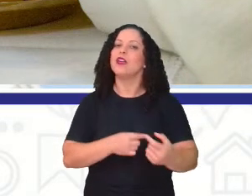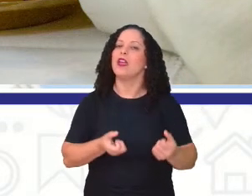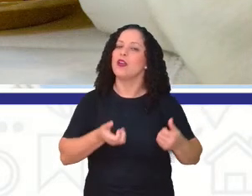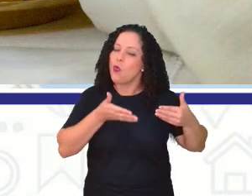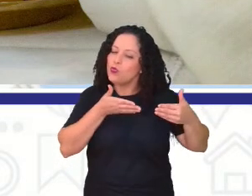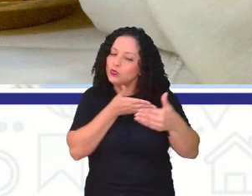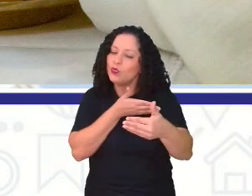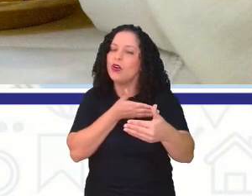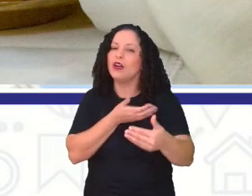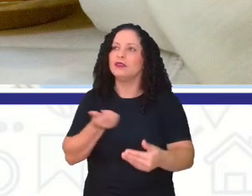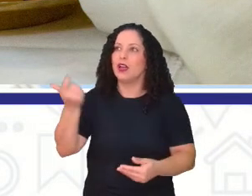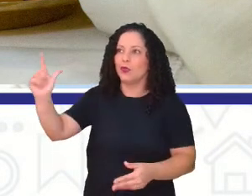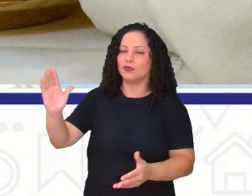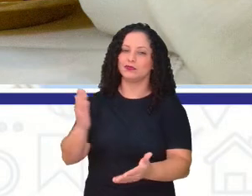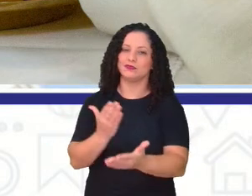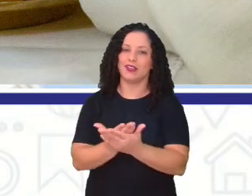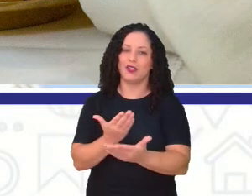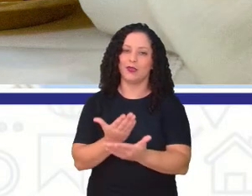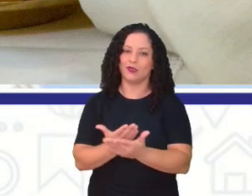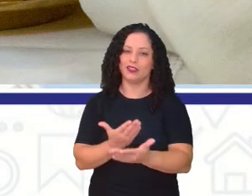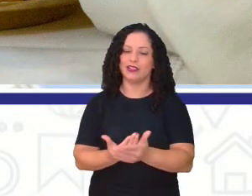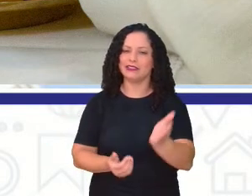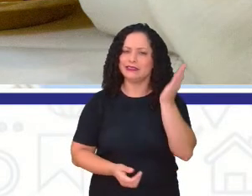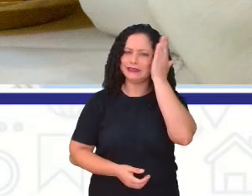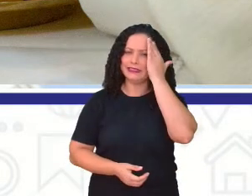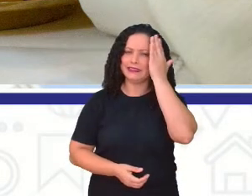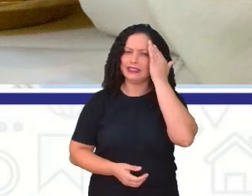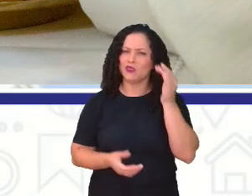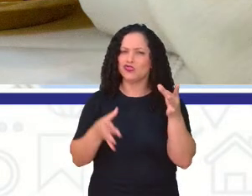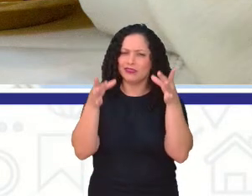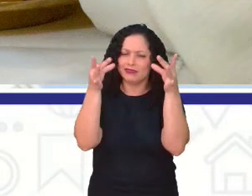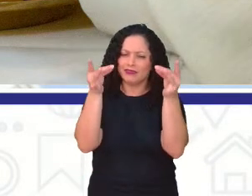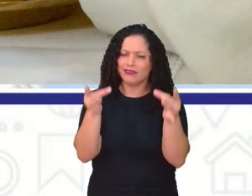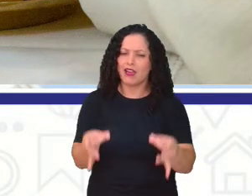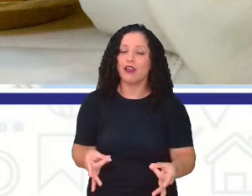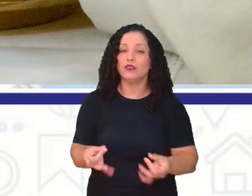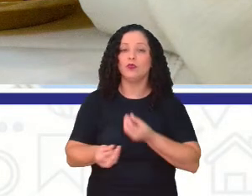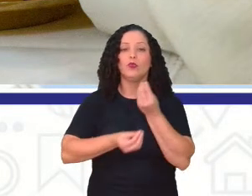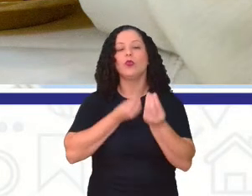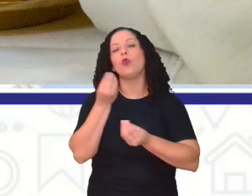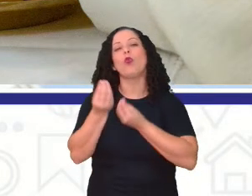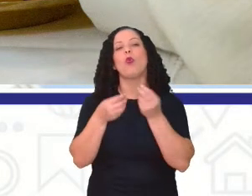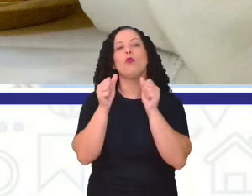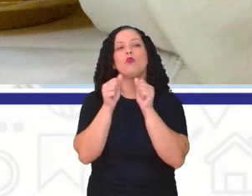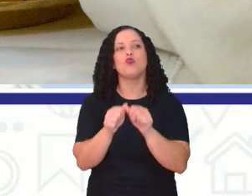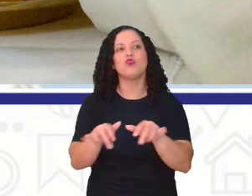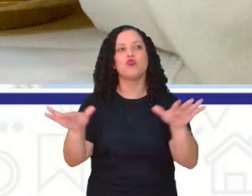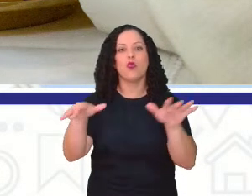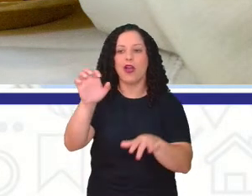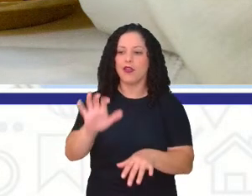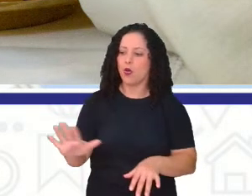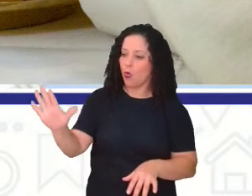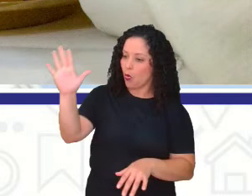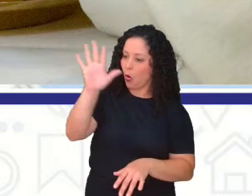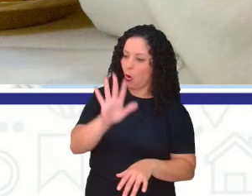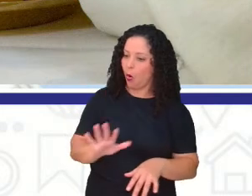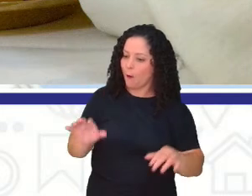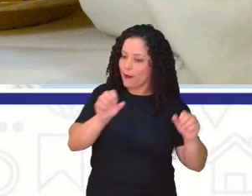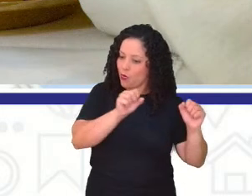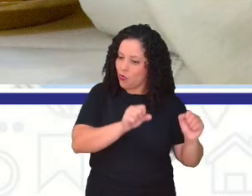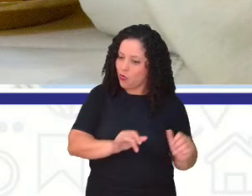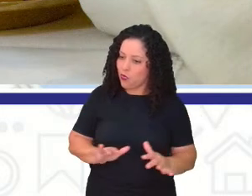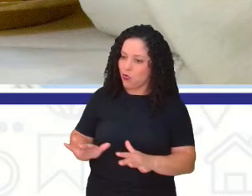Na próxima aula, a gente vai entender como é que a reforma ela se espalhou para o resto da Europa e vai